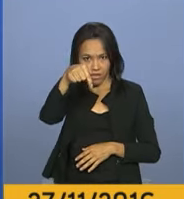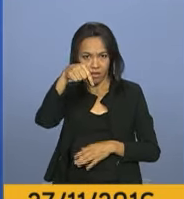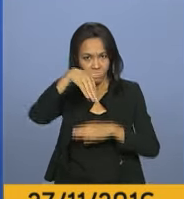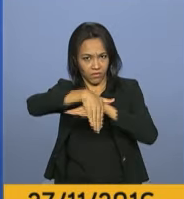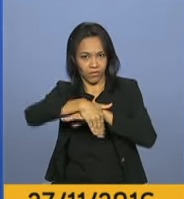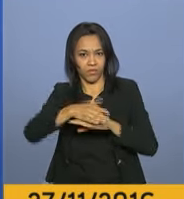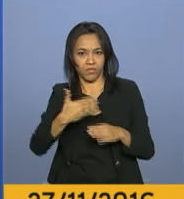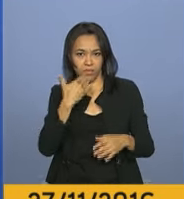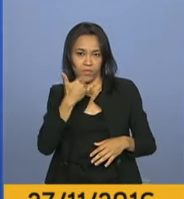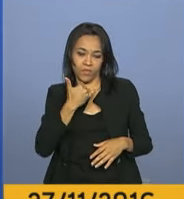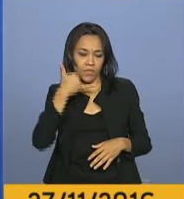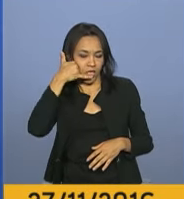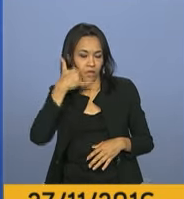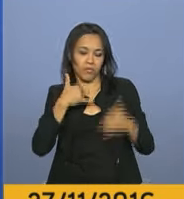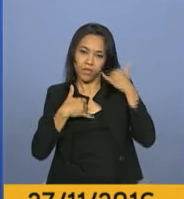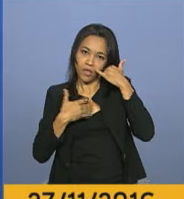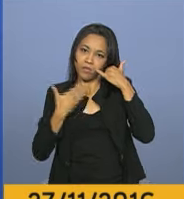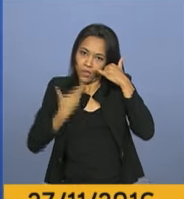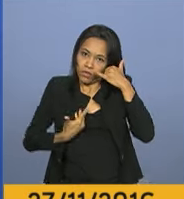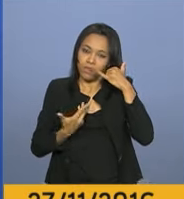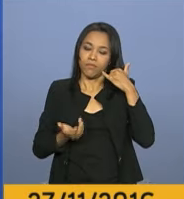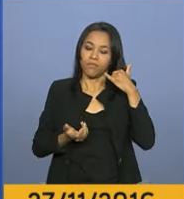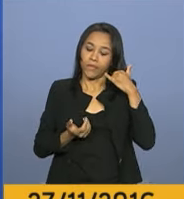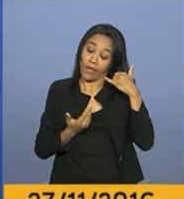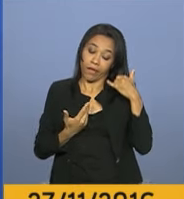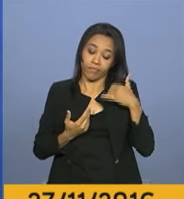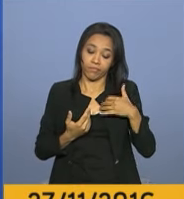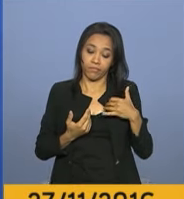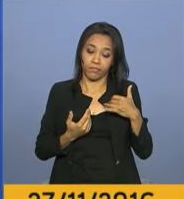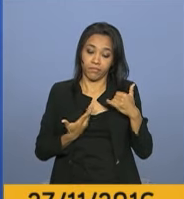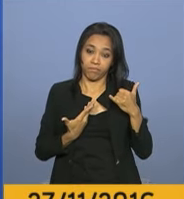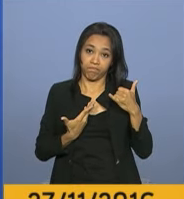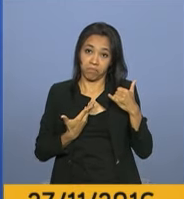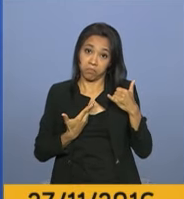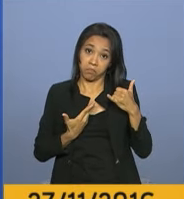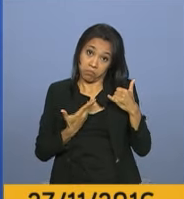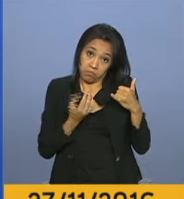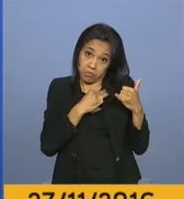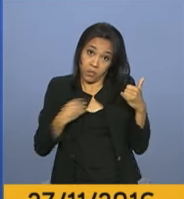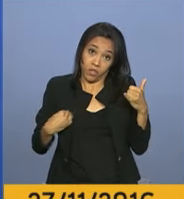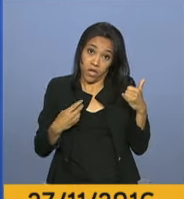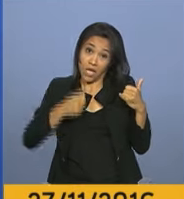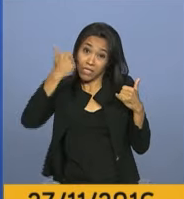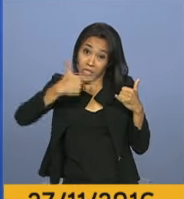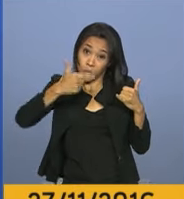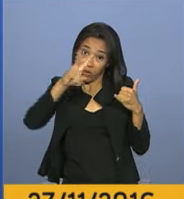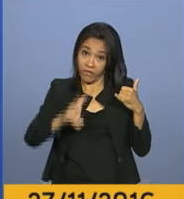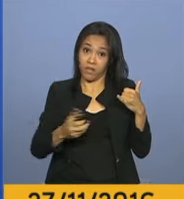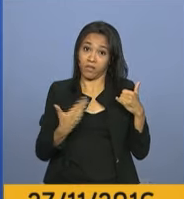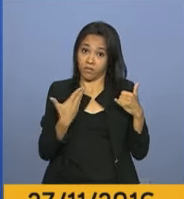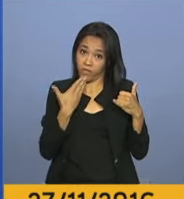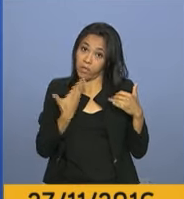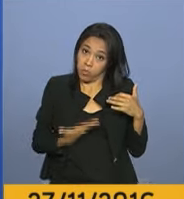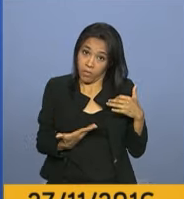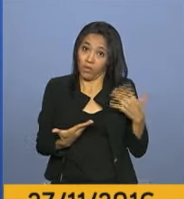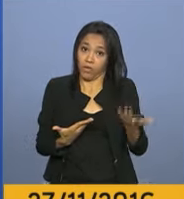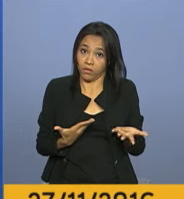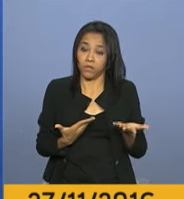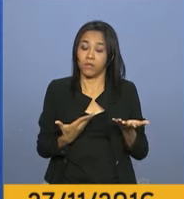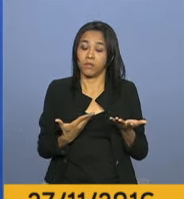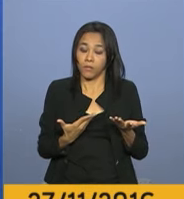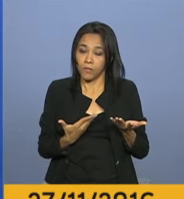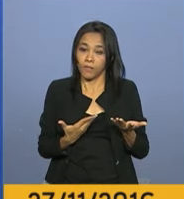19 horas. Eu tenho que sair. Disse, bom, ministro, é a segunda vez que o senhor me